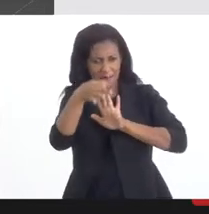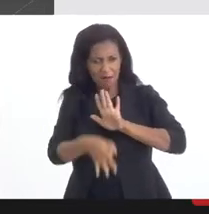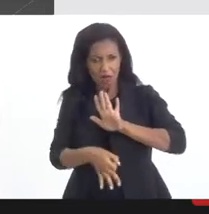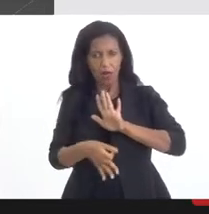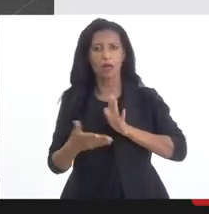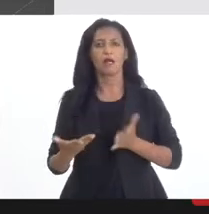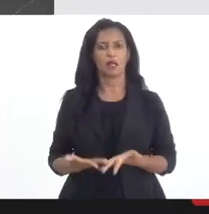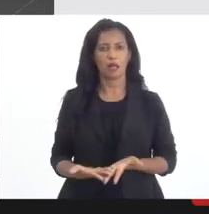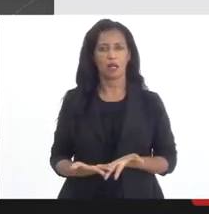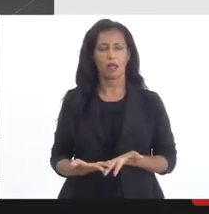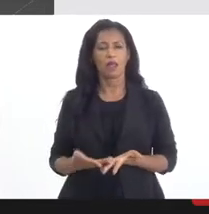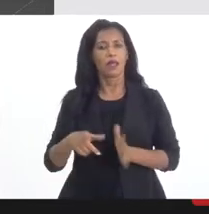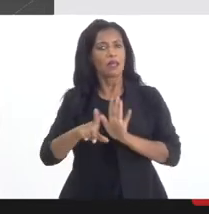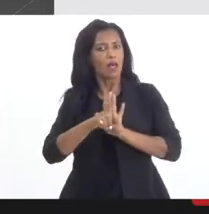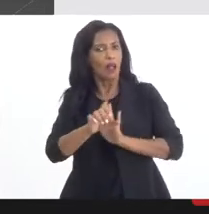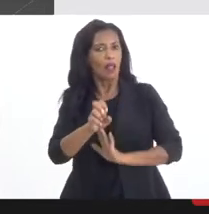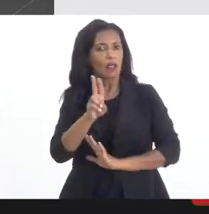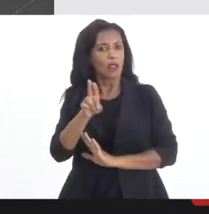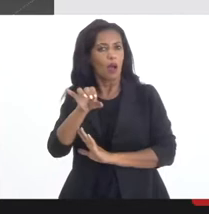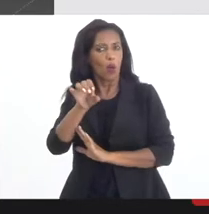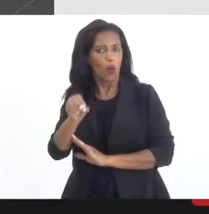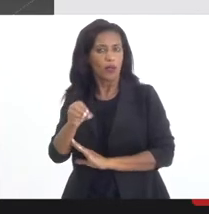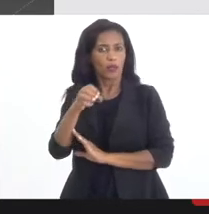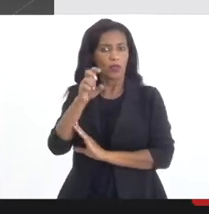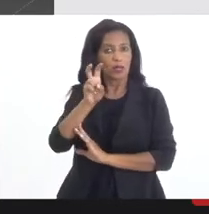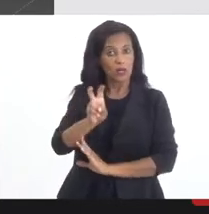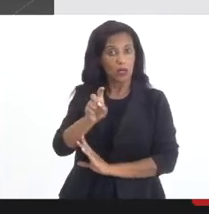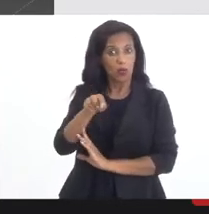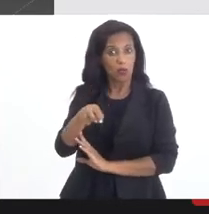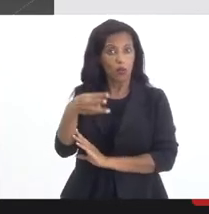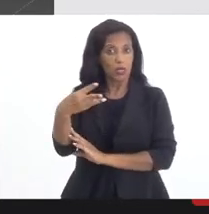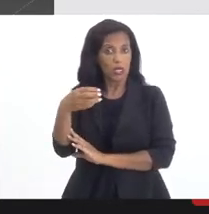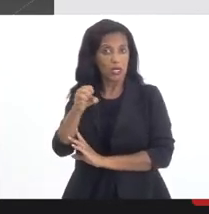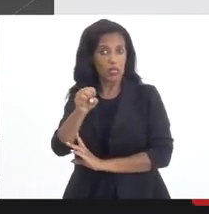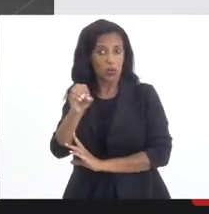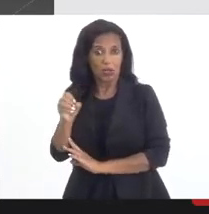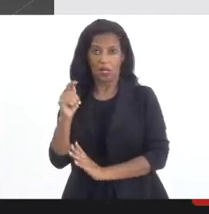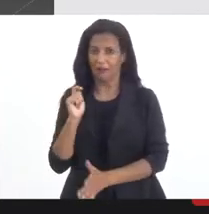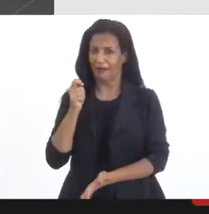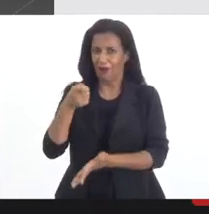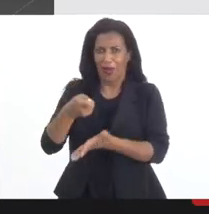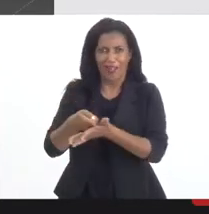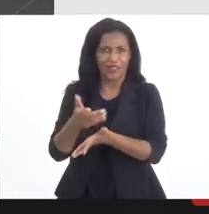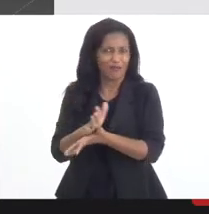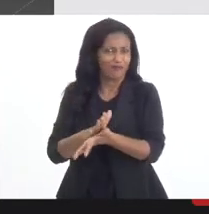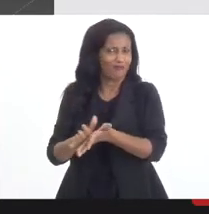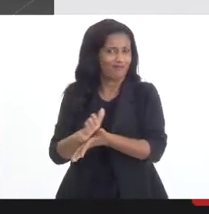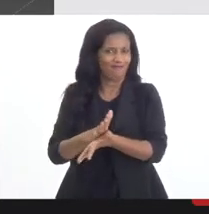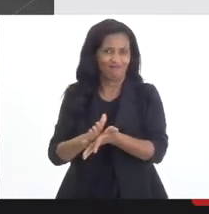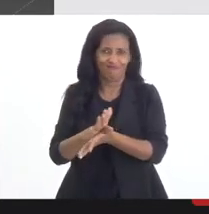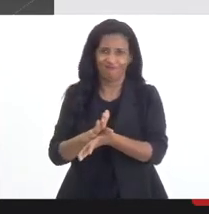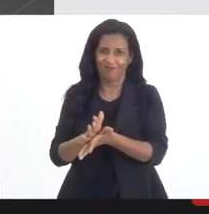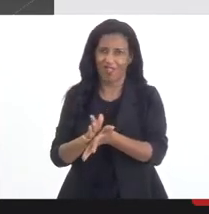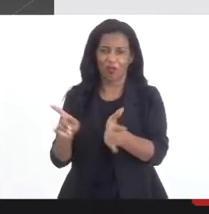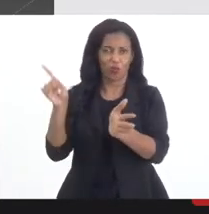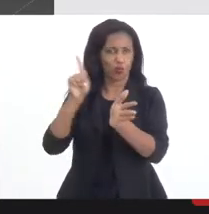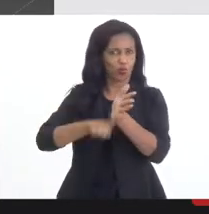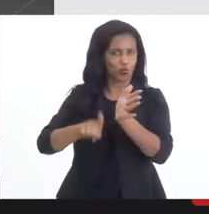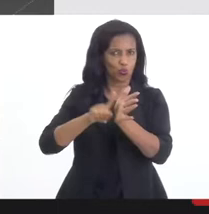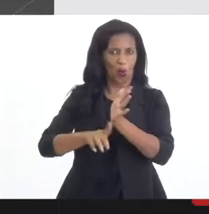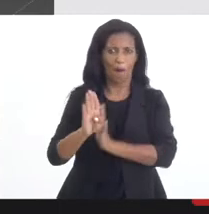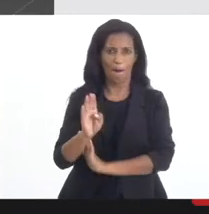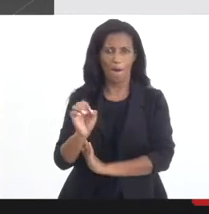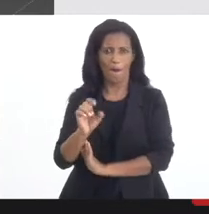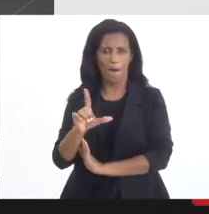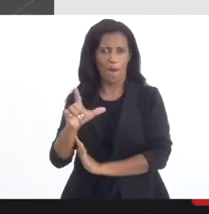UESO, 5.380, não fornece isso. Ela não dá garantia das bolsas estudantis